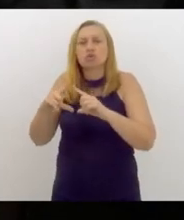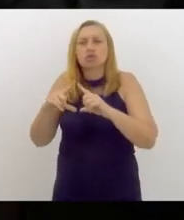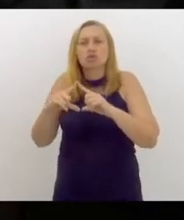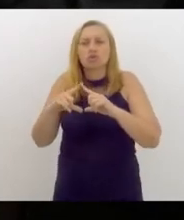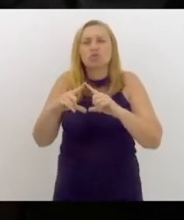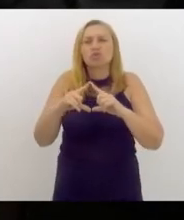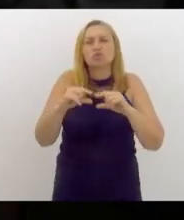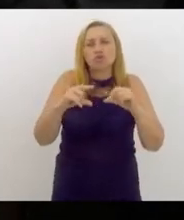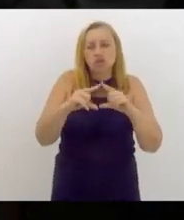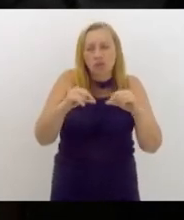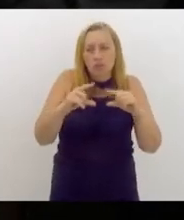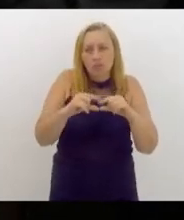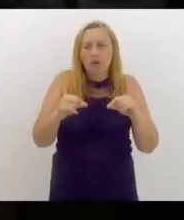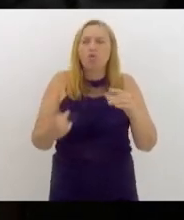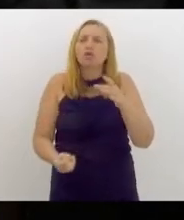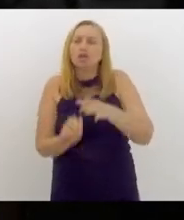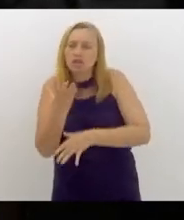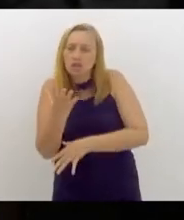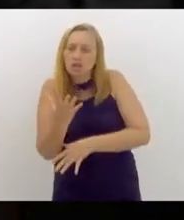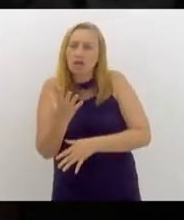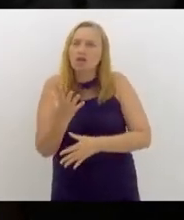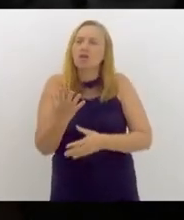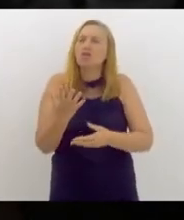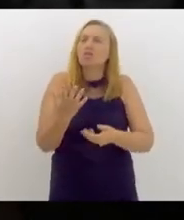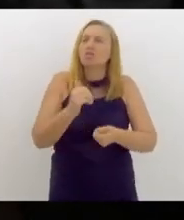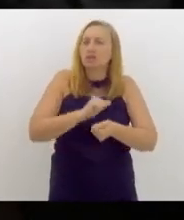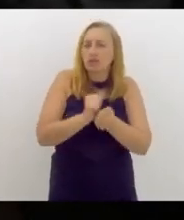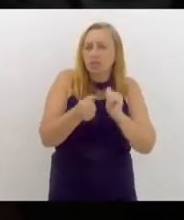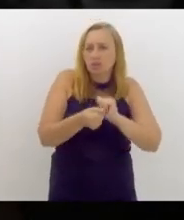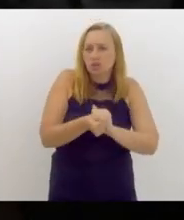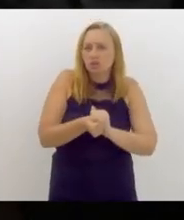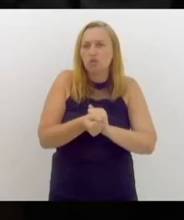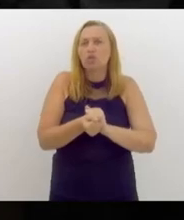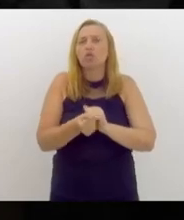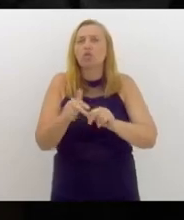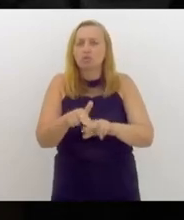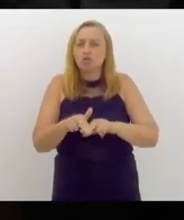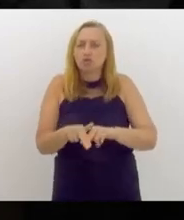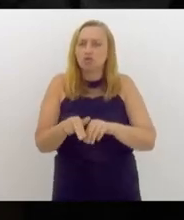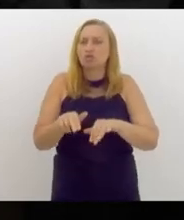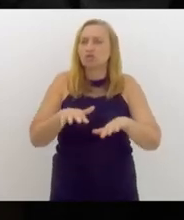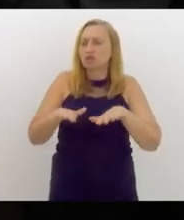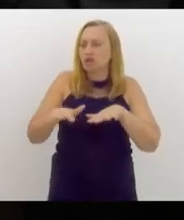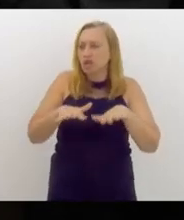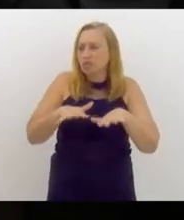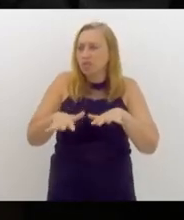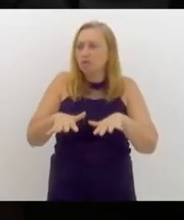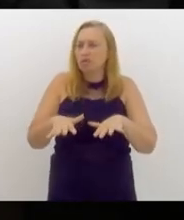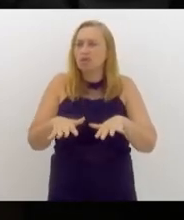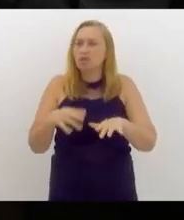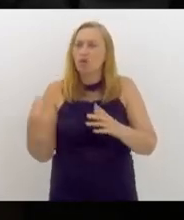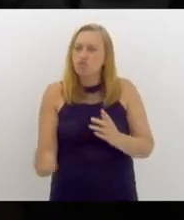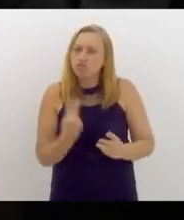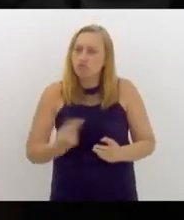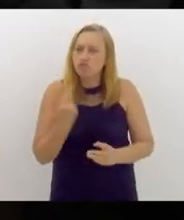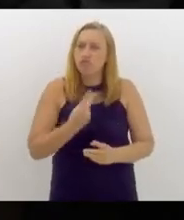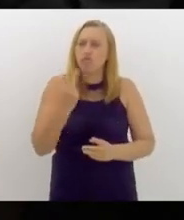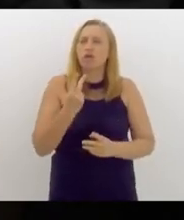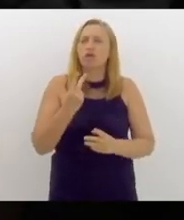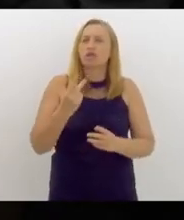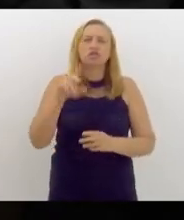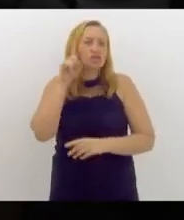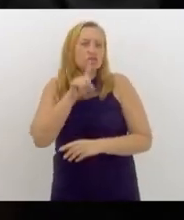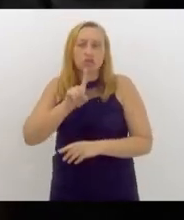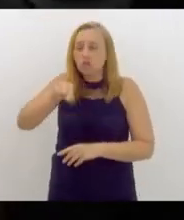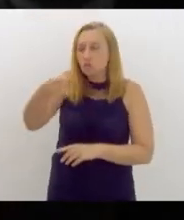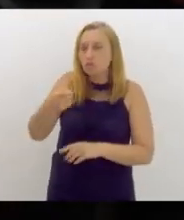se estabeleceu na forma como se constrói no Japão, devido a terremotos, devido a tsunami, Estados Unidos e tantos